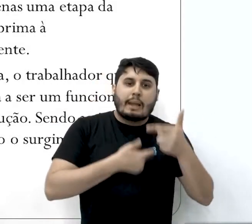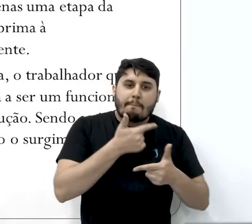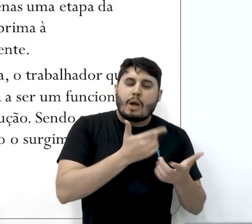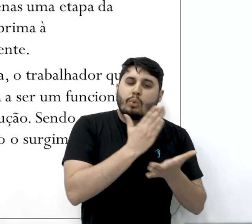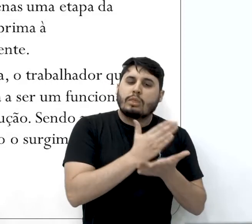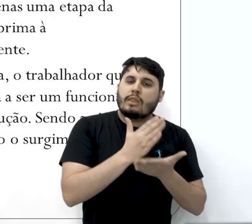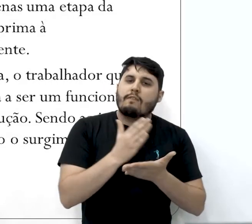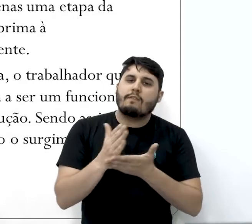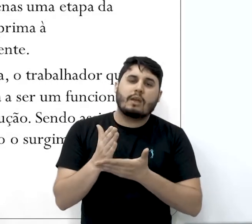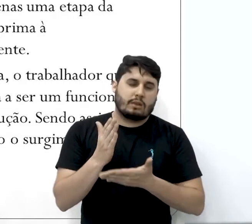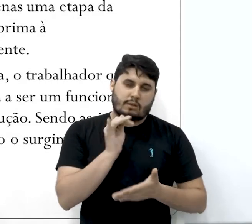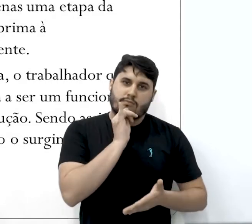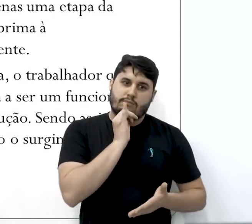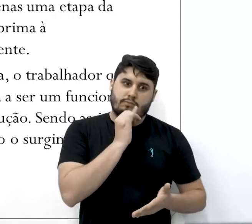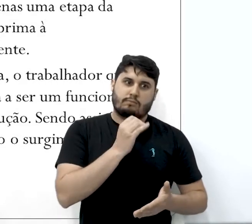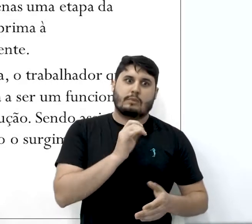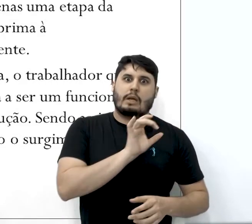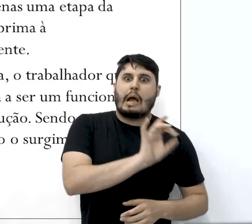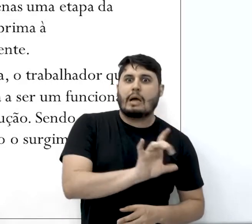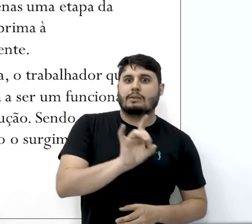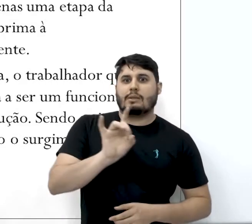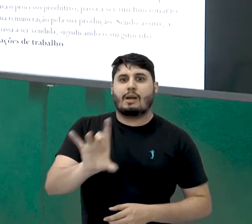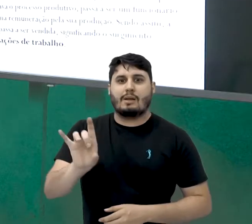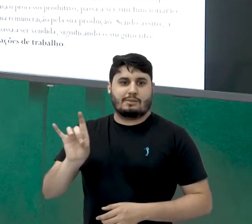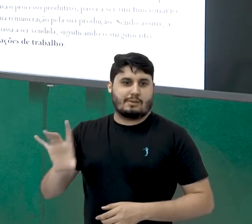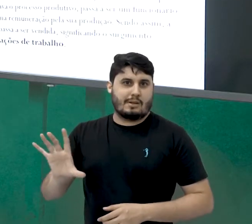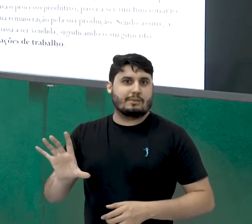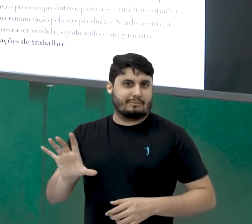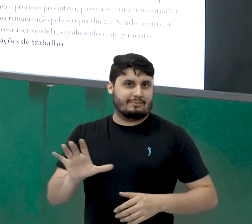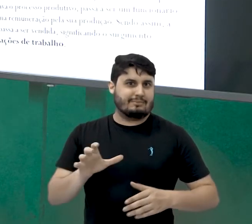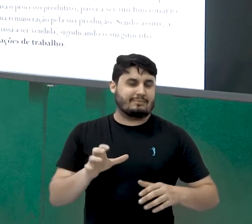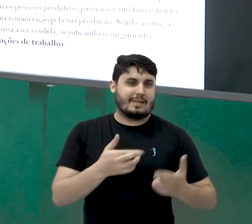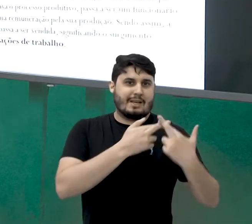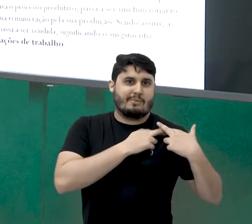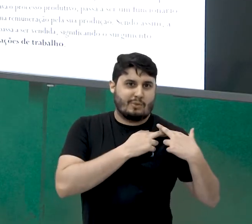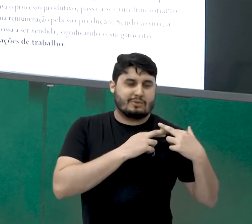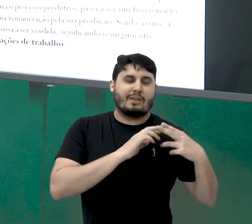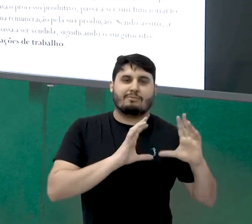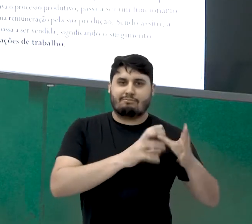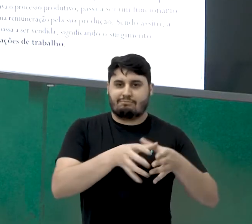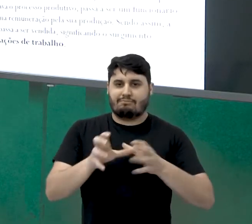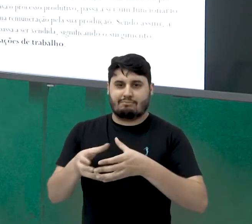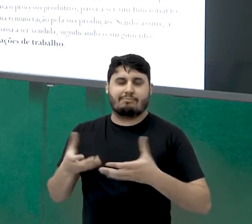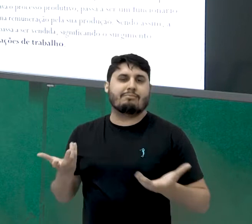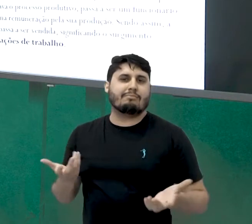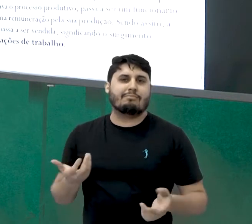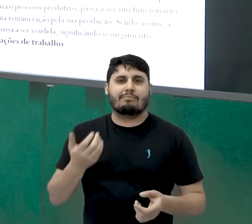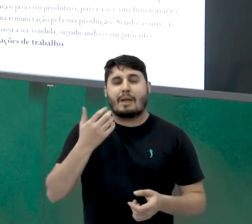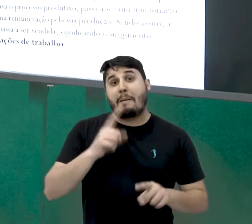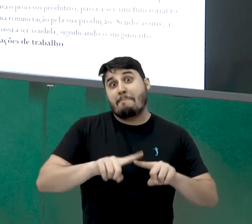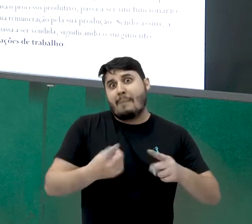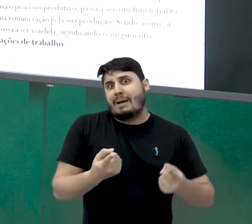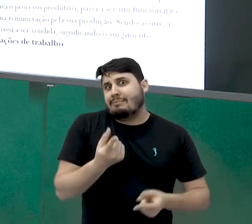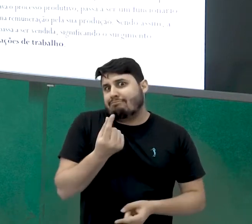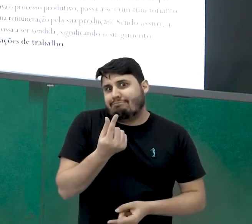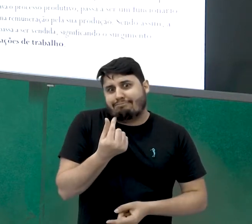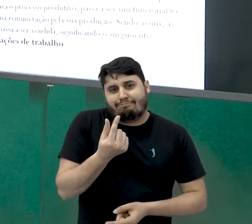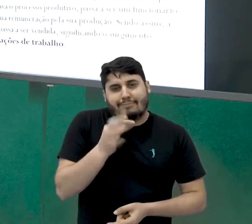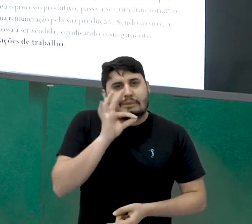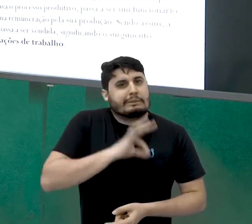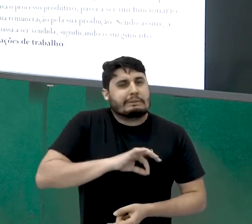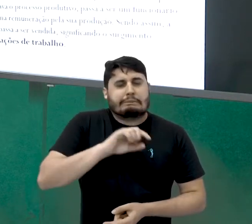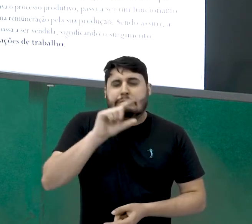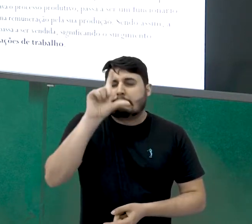em que o indivíduo ele não era muito bem, vamos supor, remunerado. Existia